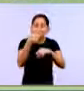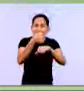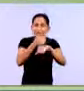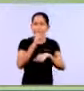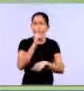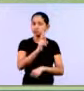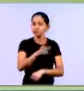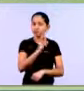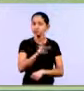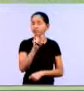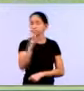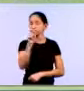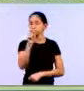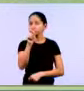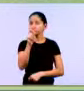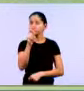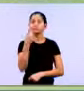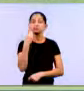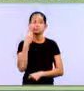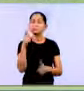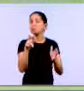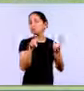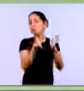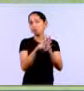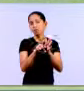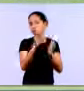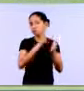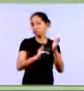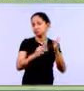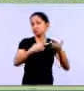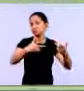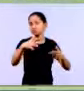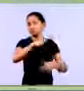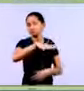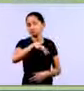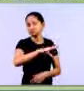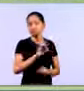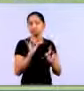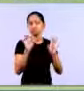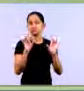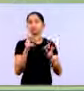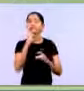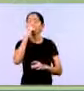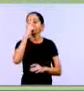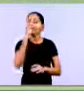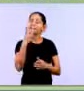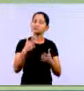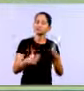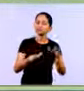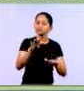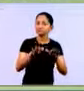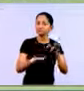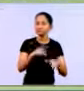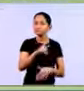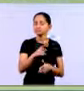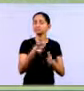sempre vai versar sobre o próprio tributo. Ela em si é uma prestação pecuniária,